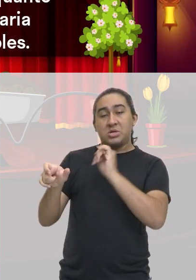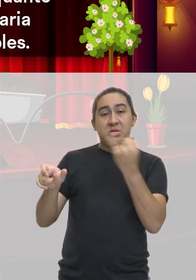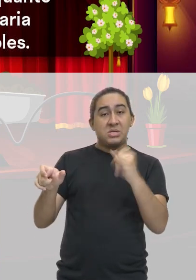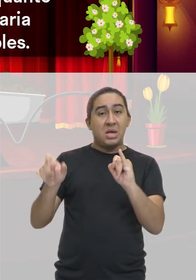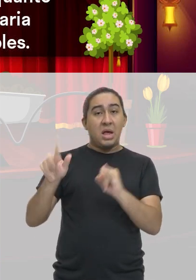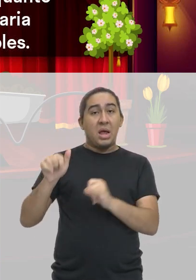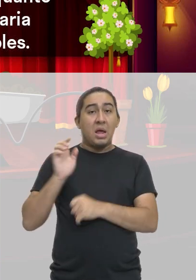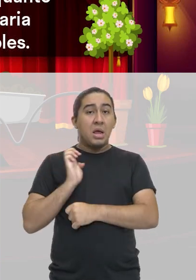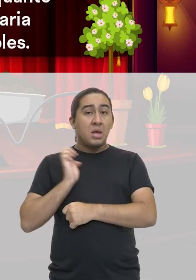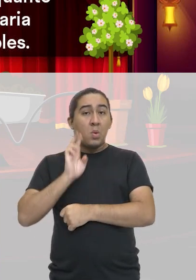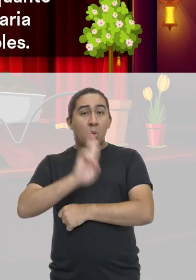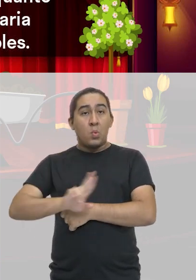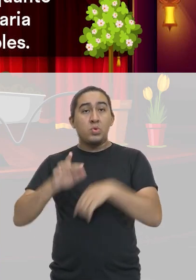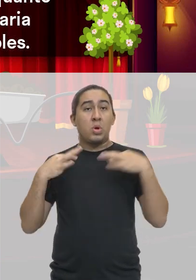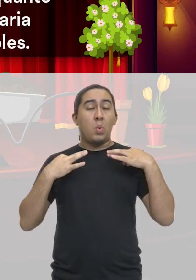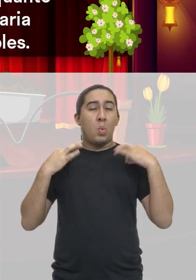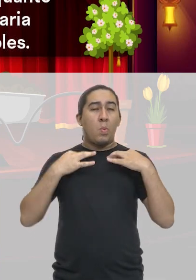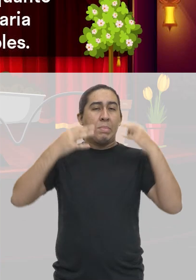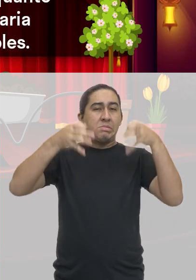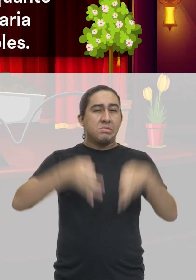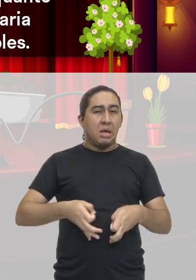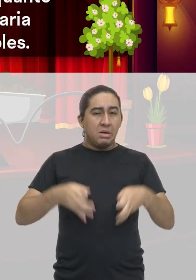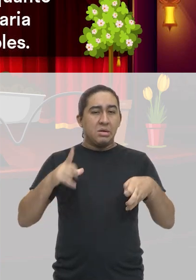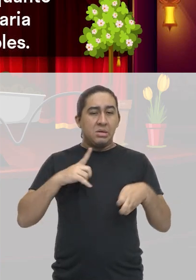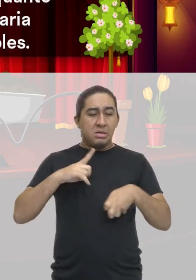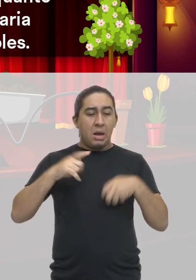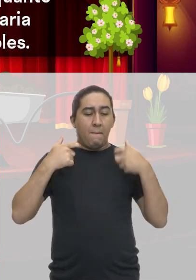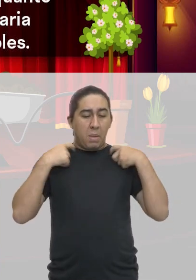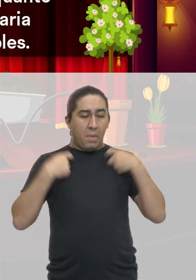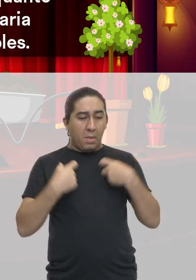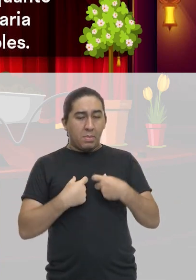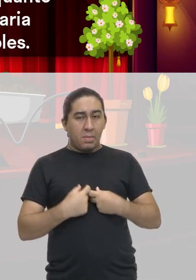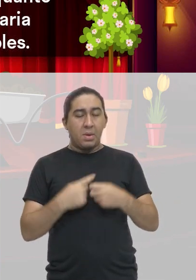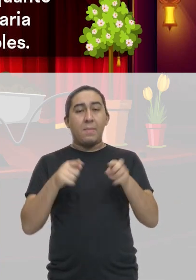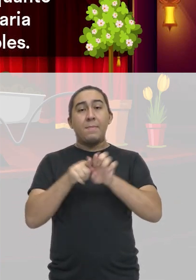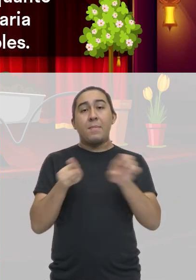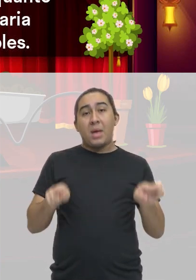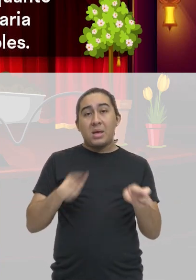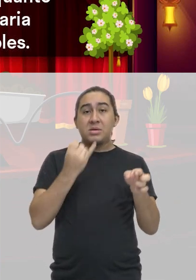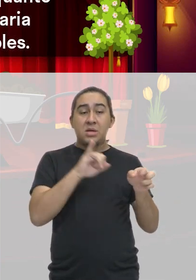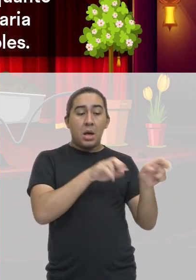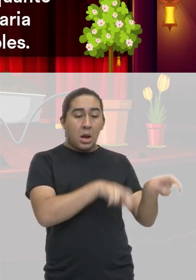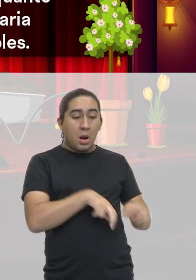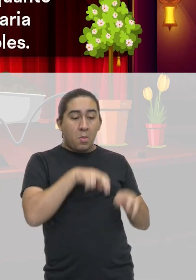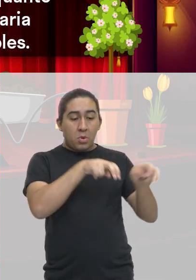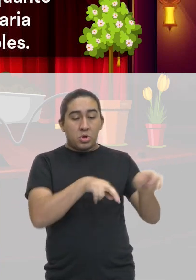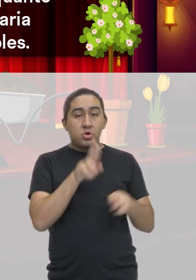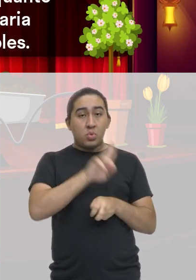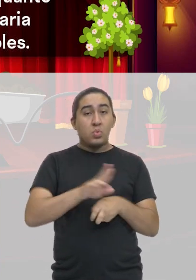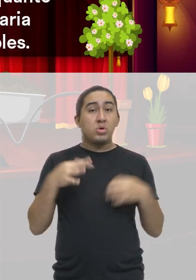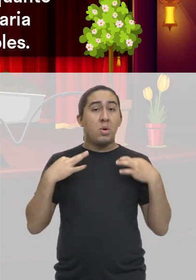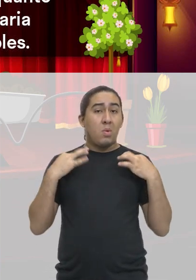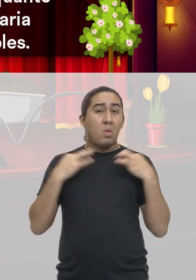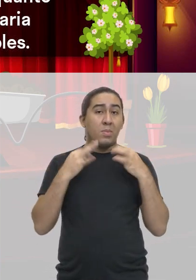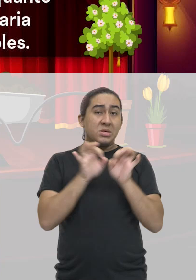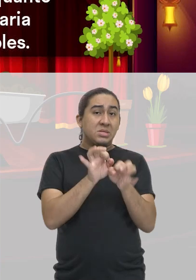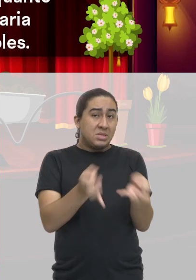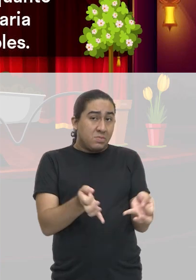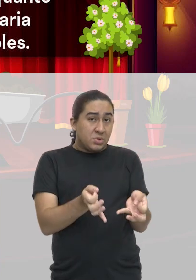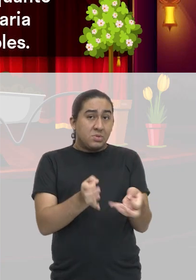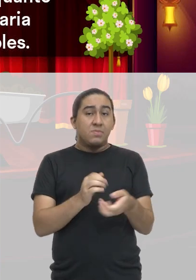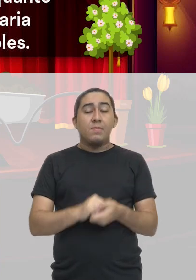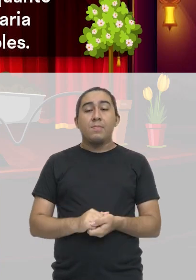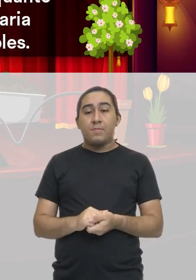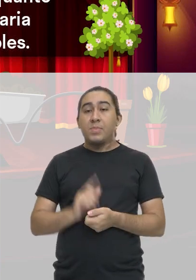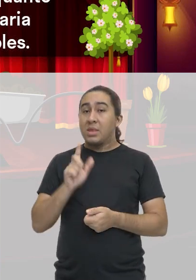pode usar roupas luxuosas, ornamentadas, enquanto um camponês usaria vestes mais simples. Então,